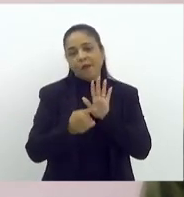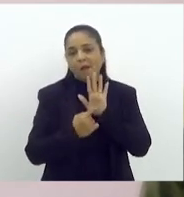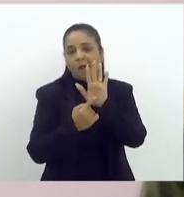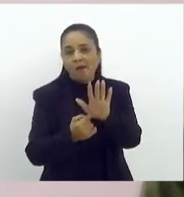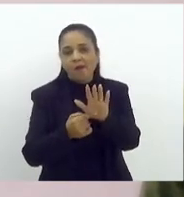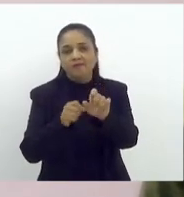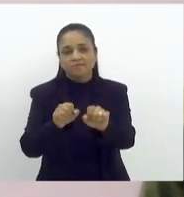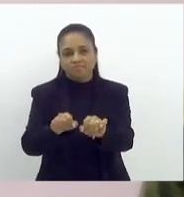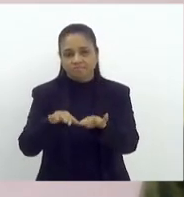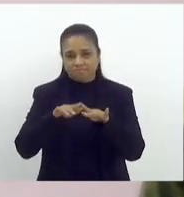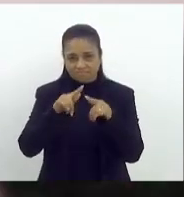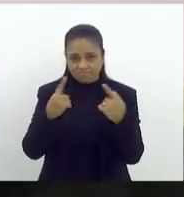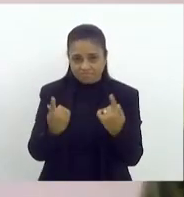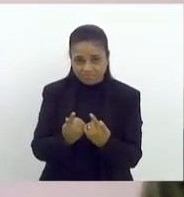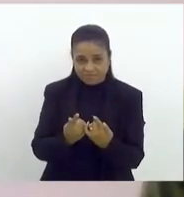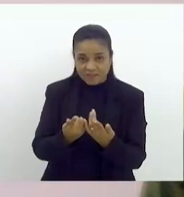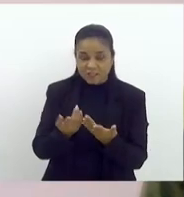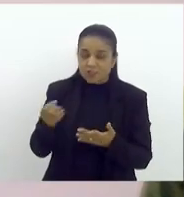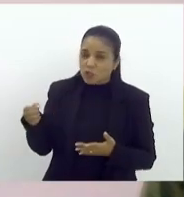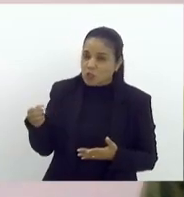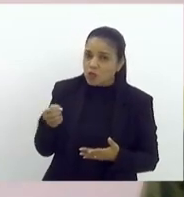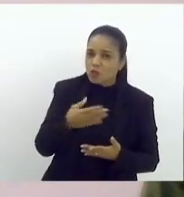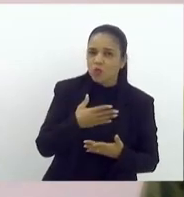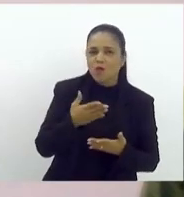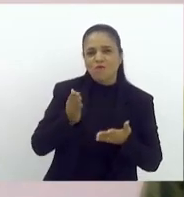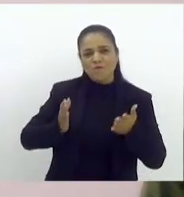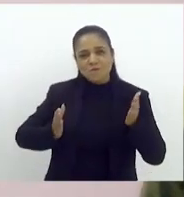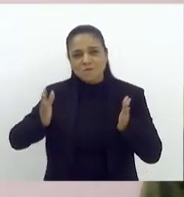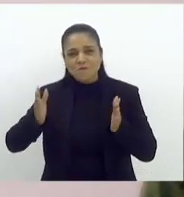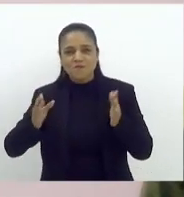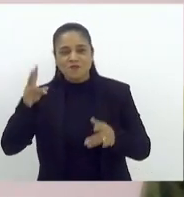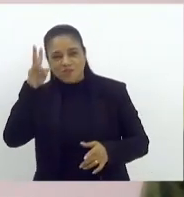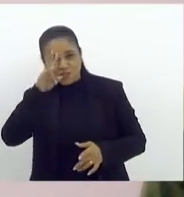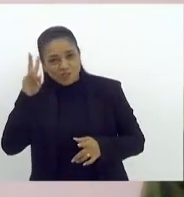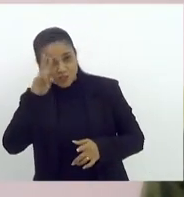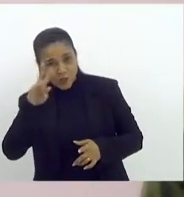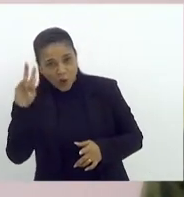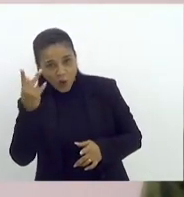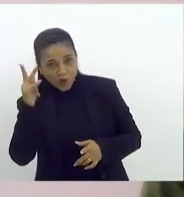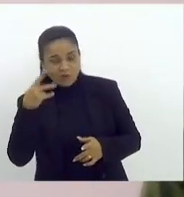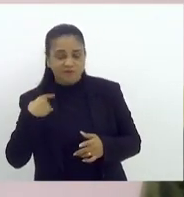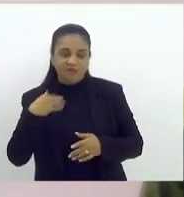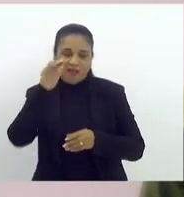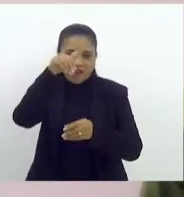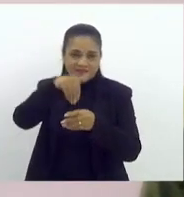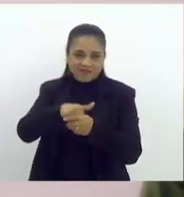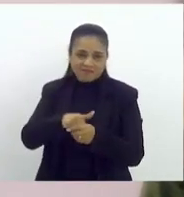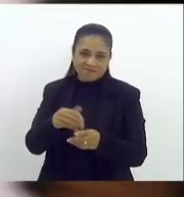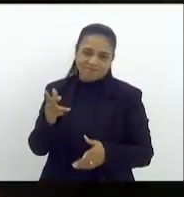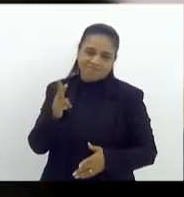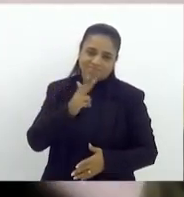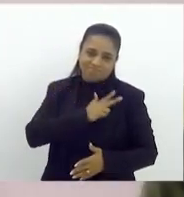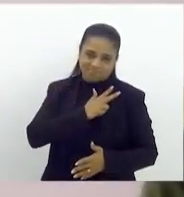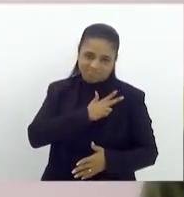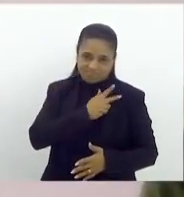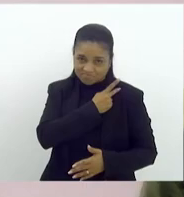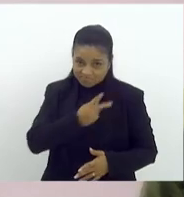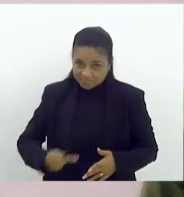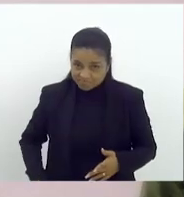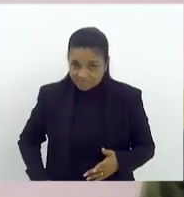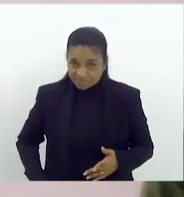Legislativa nesse novo tempo histórico A partir da eleição do presidente Lula a gente não tem mais